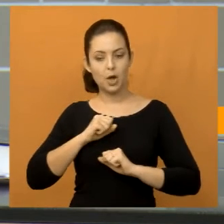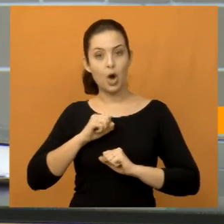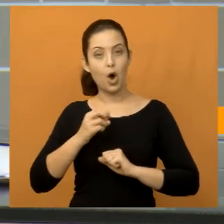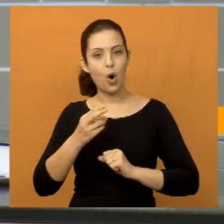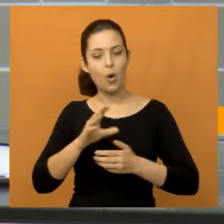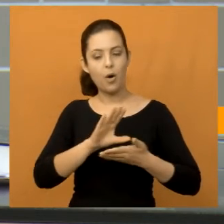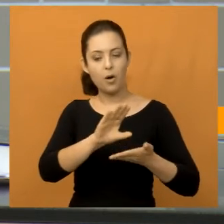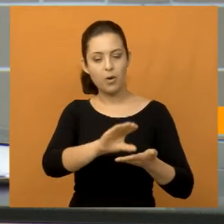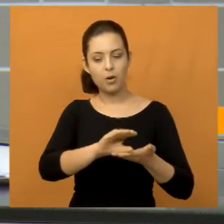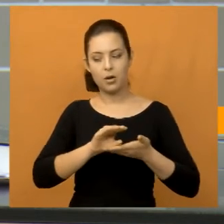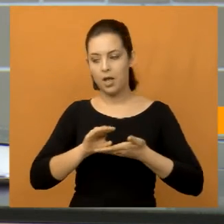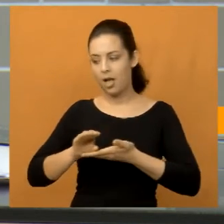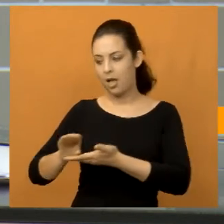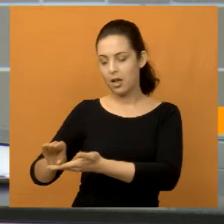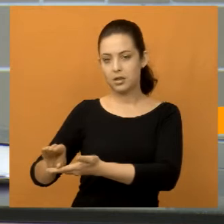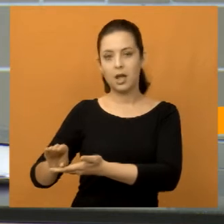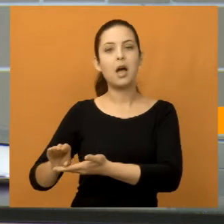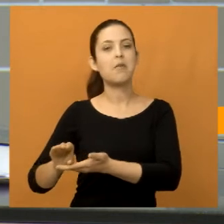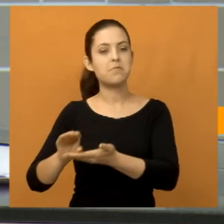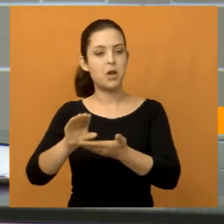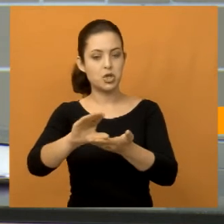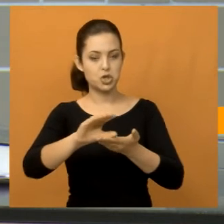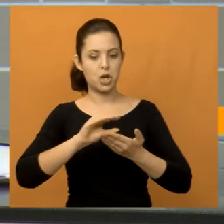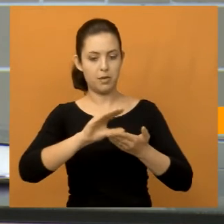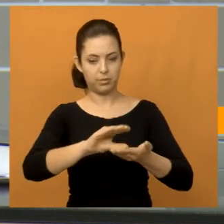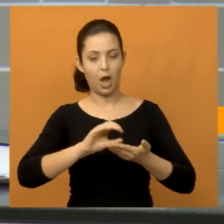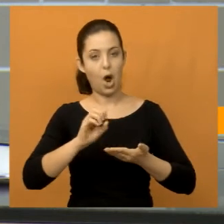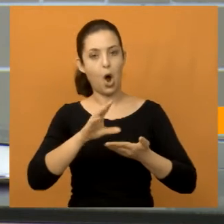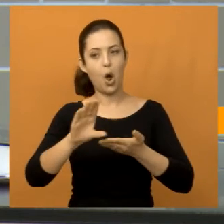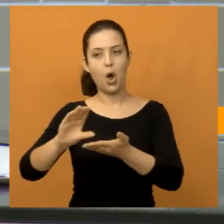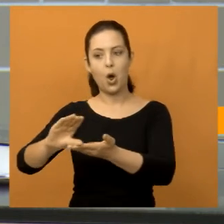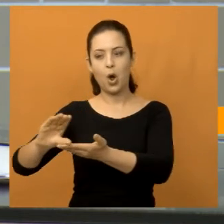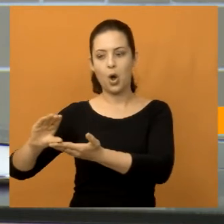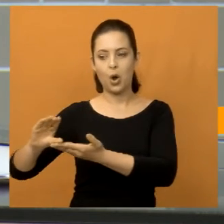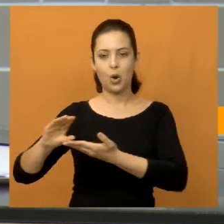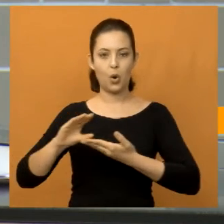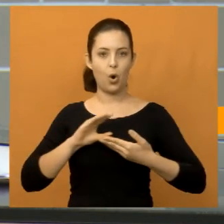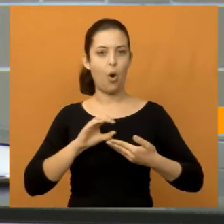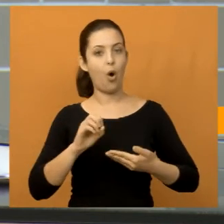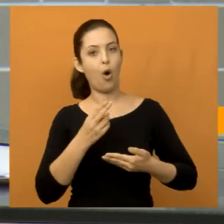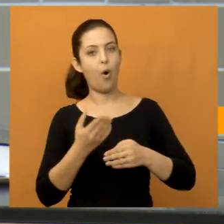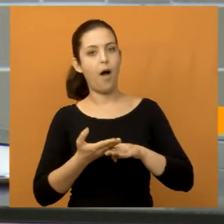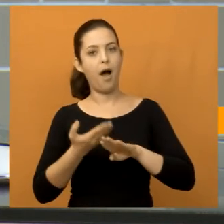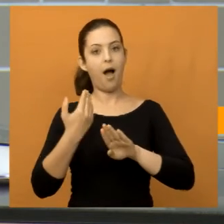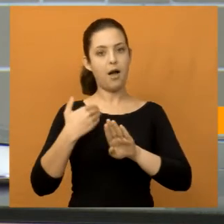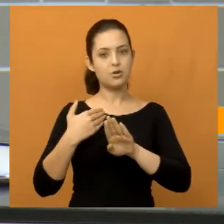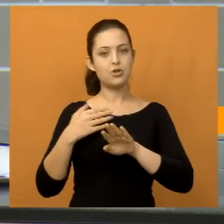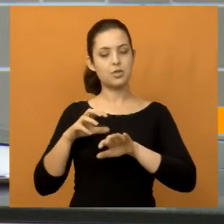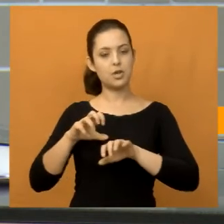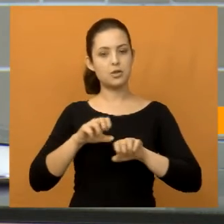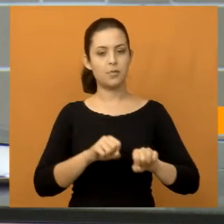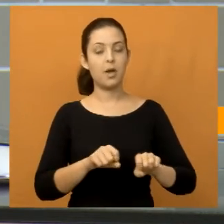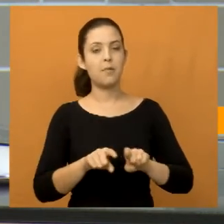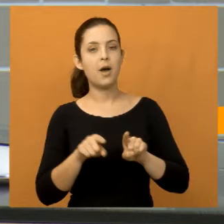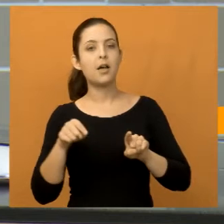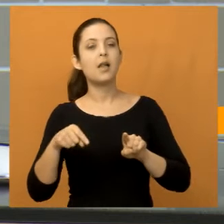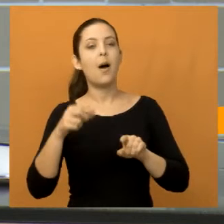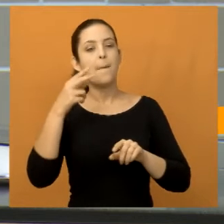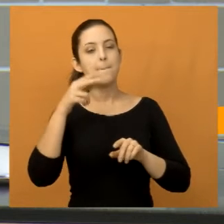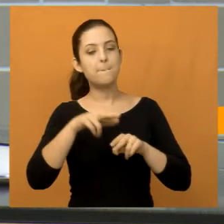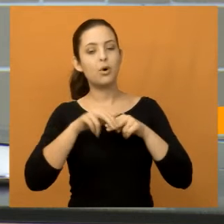outrem, direta ou indiretamente, ainda que fora da função ou antes de assumi-la, mas em razão